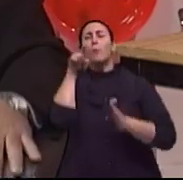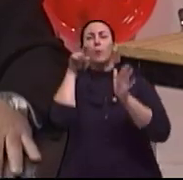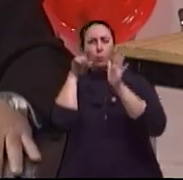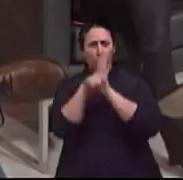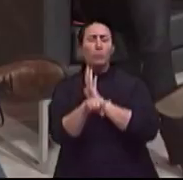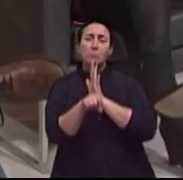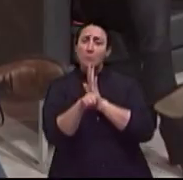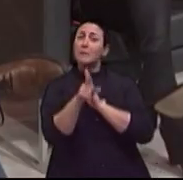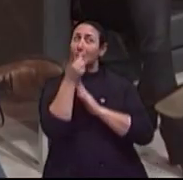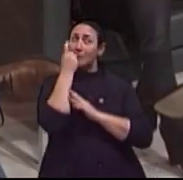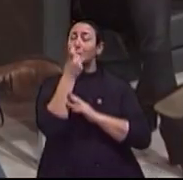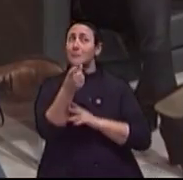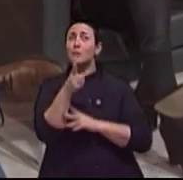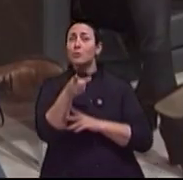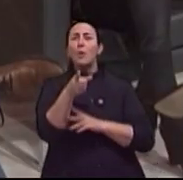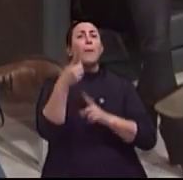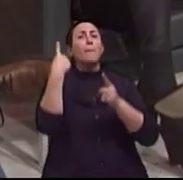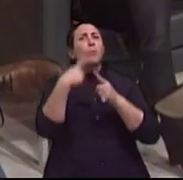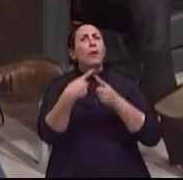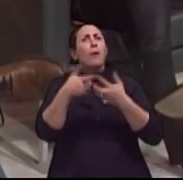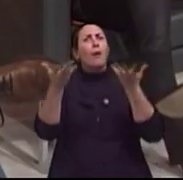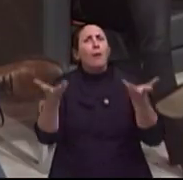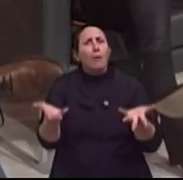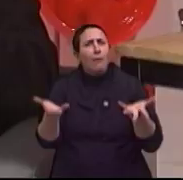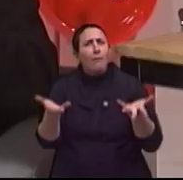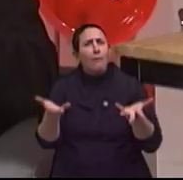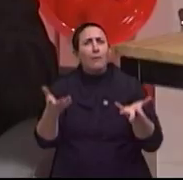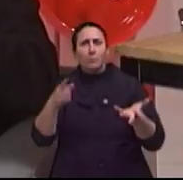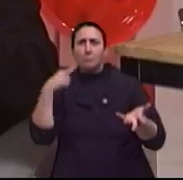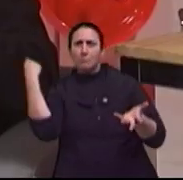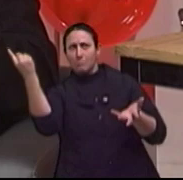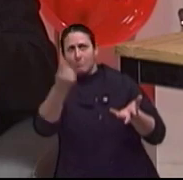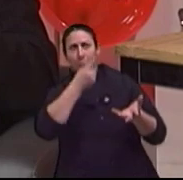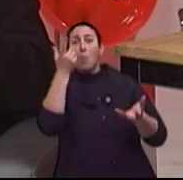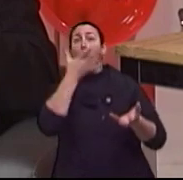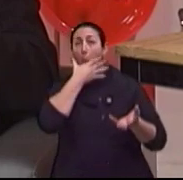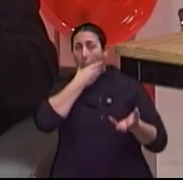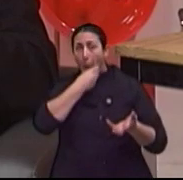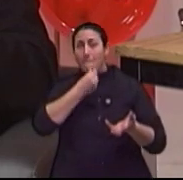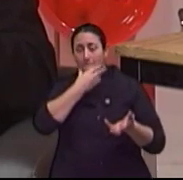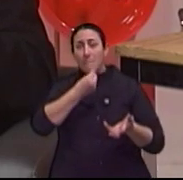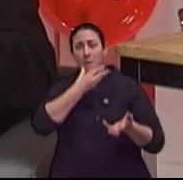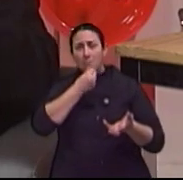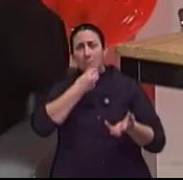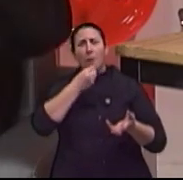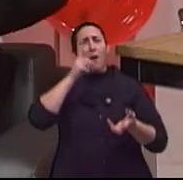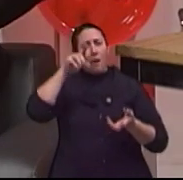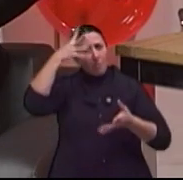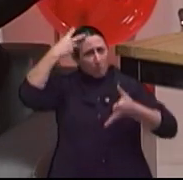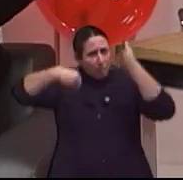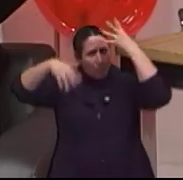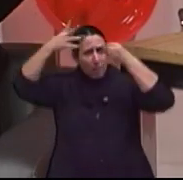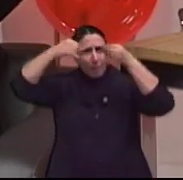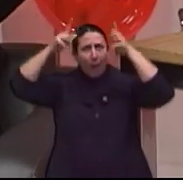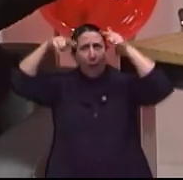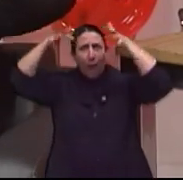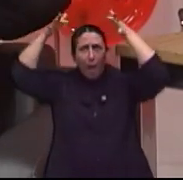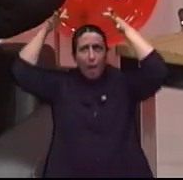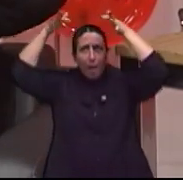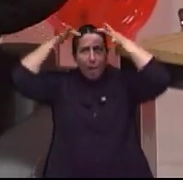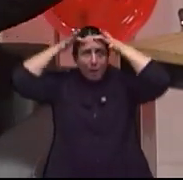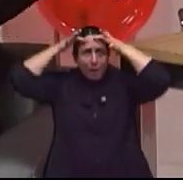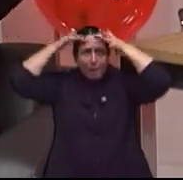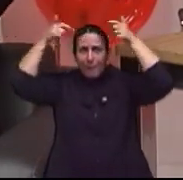uma fizesse uma pergunta interessante Por que que no padrão masculino há queda nessa região